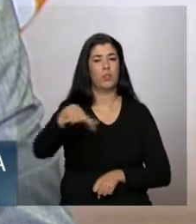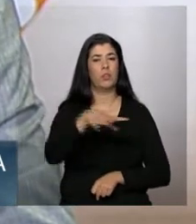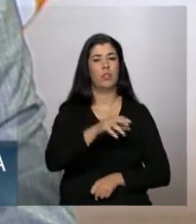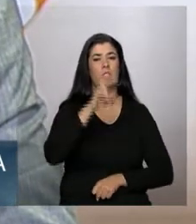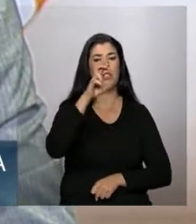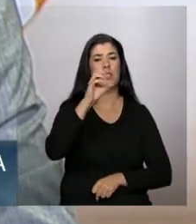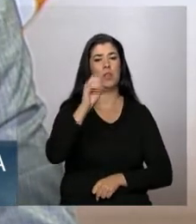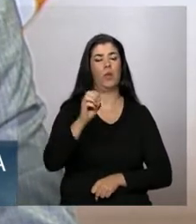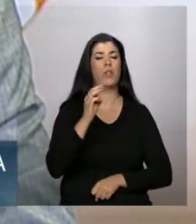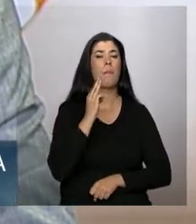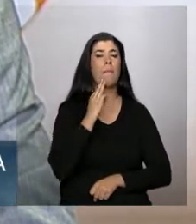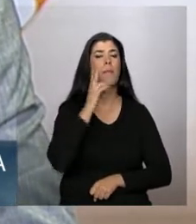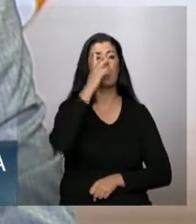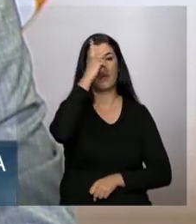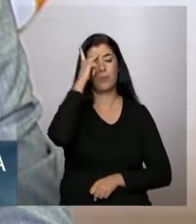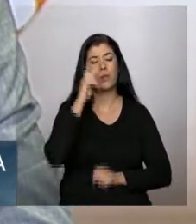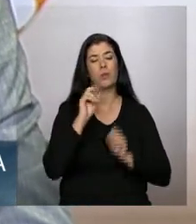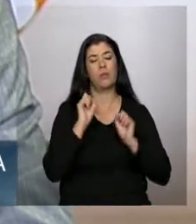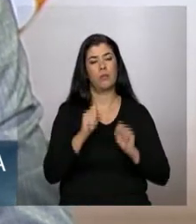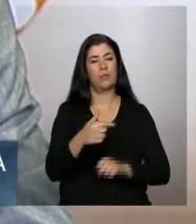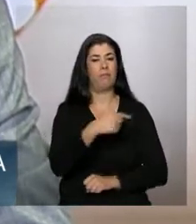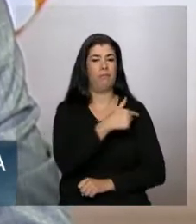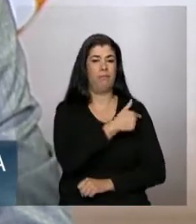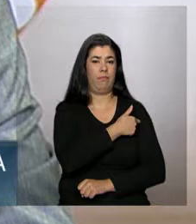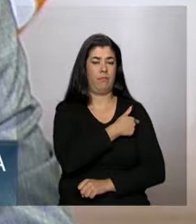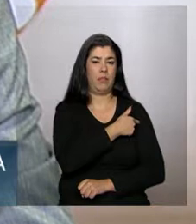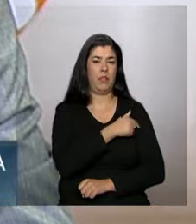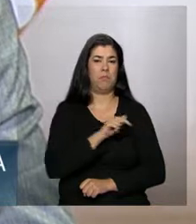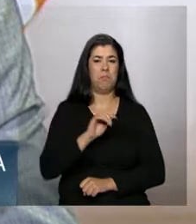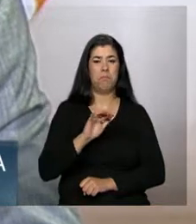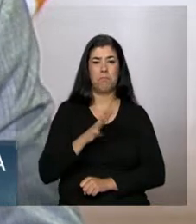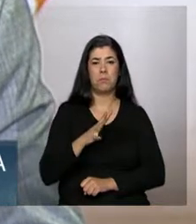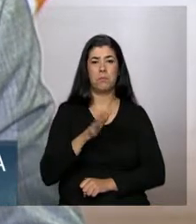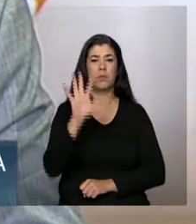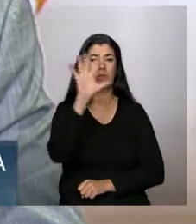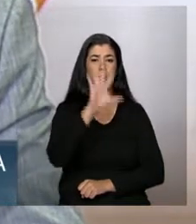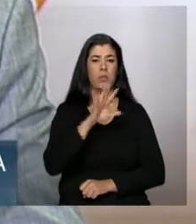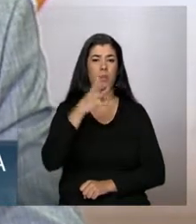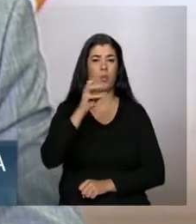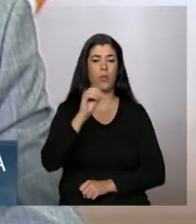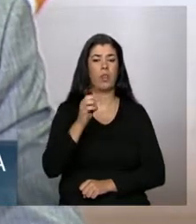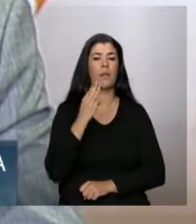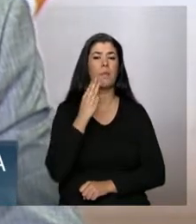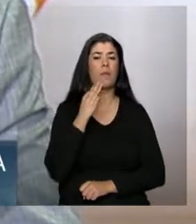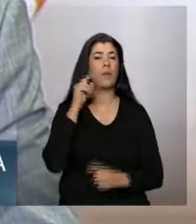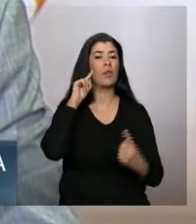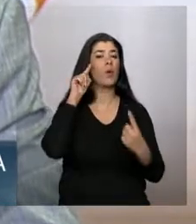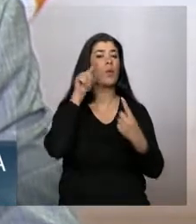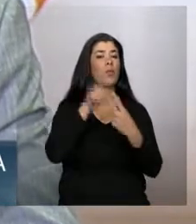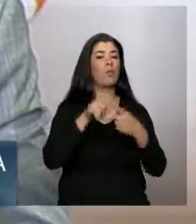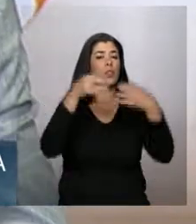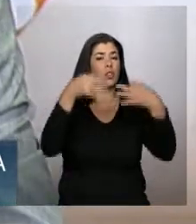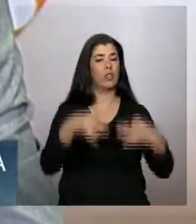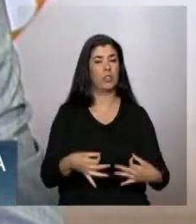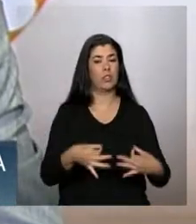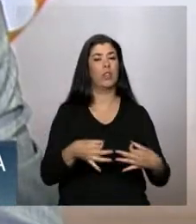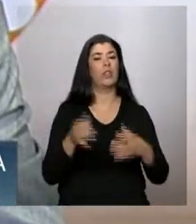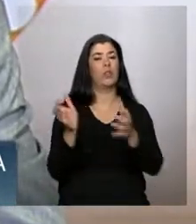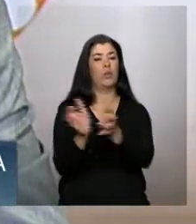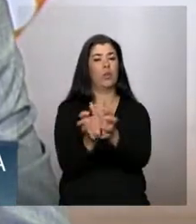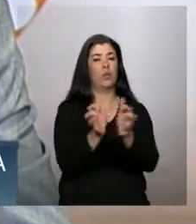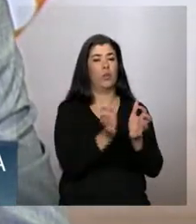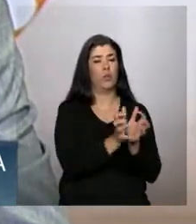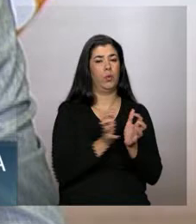milhões de brasileiros, mas pelo menos os 40 milhões que se constituem na meta de vacinação nestes